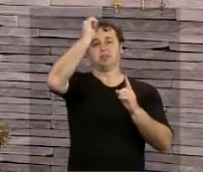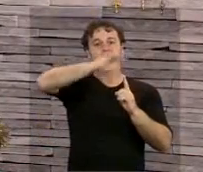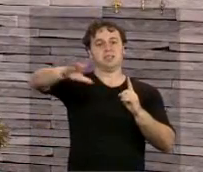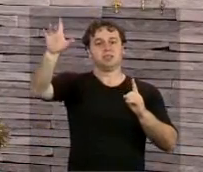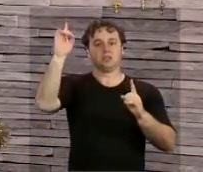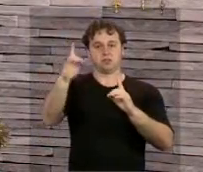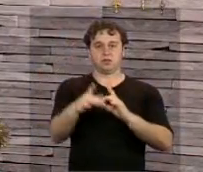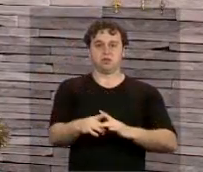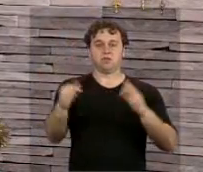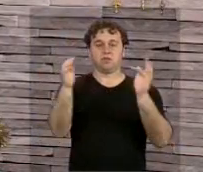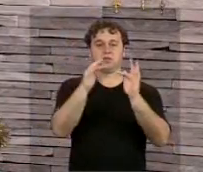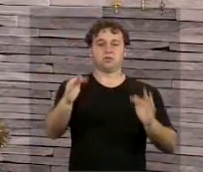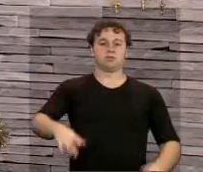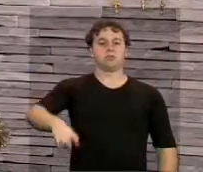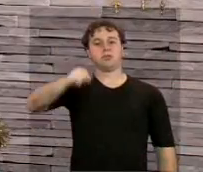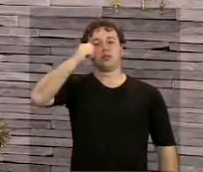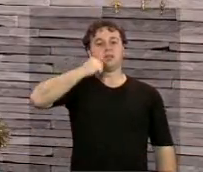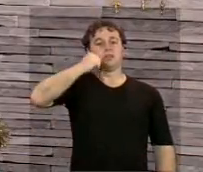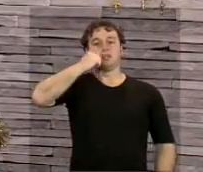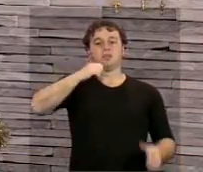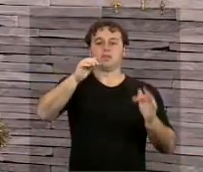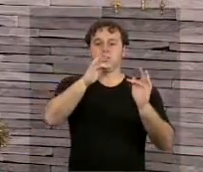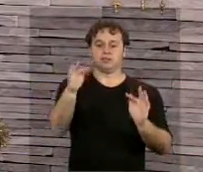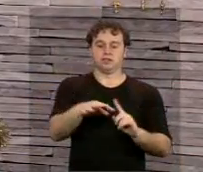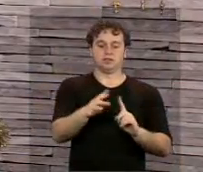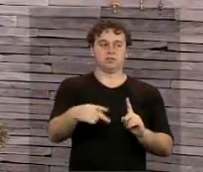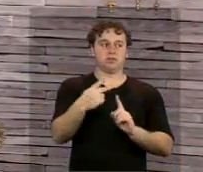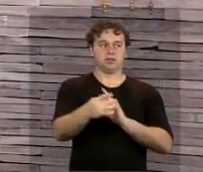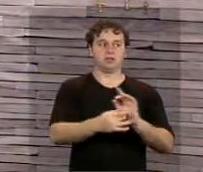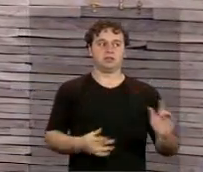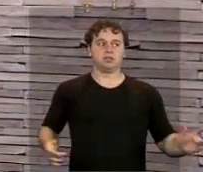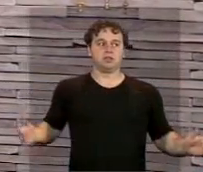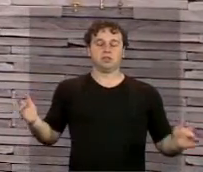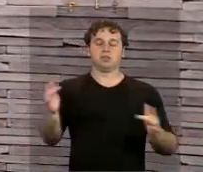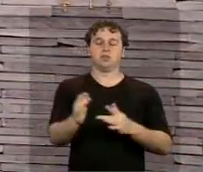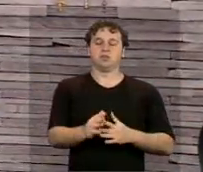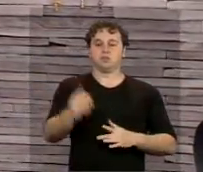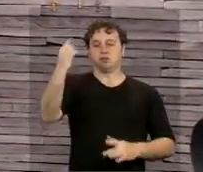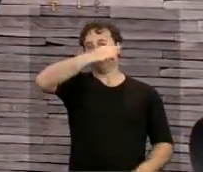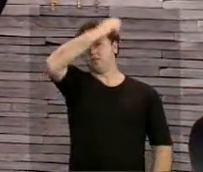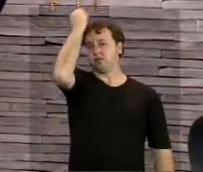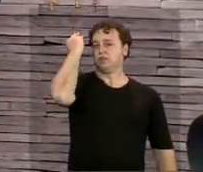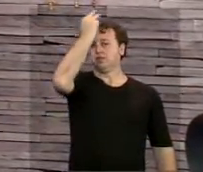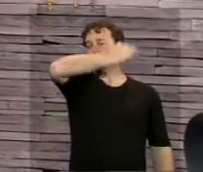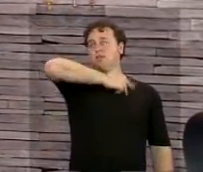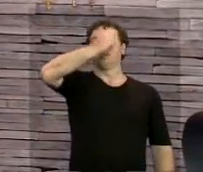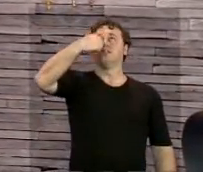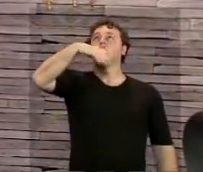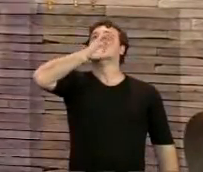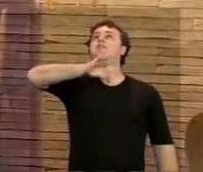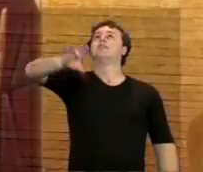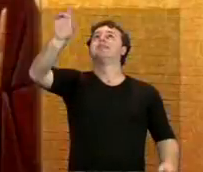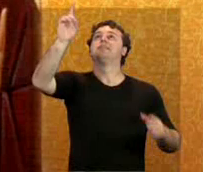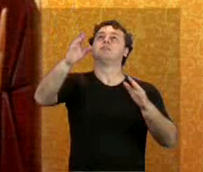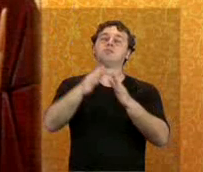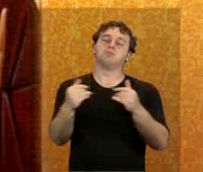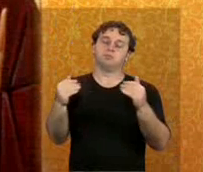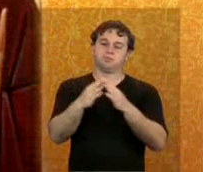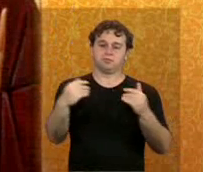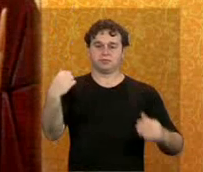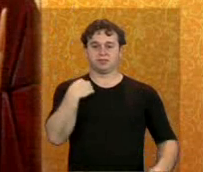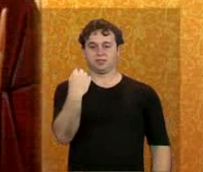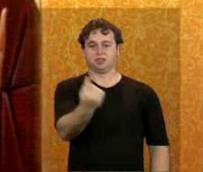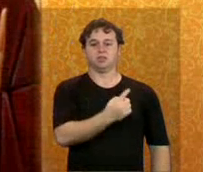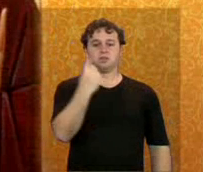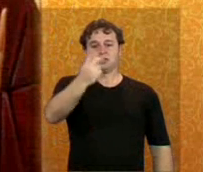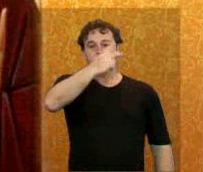cheia de graça, o Senhor é convosco. Bendita sois vós entre as mulheres e bendito é o fruto do vosso ventre, Jesus. Santa